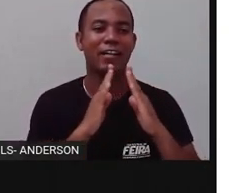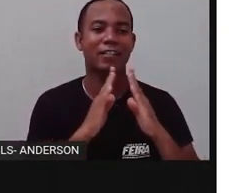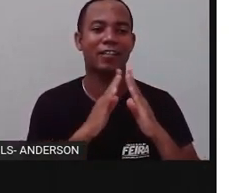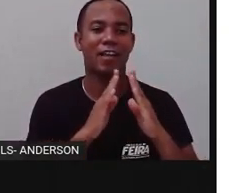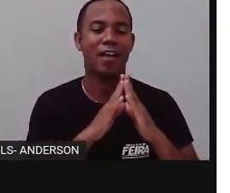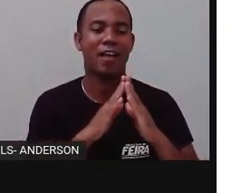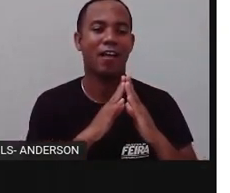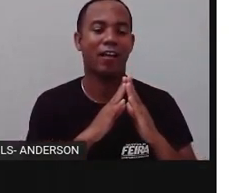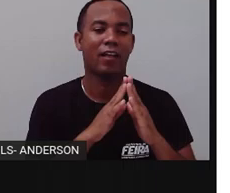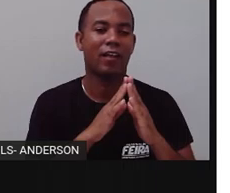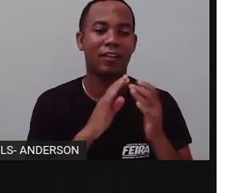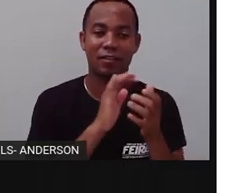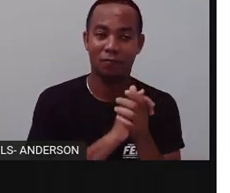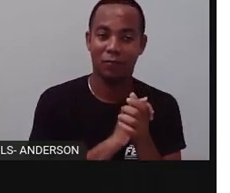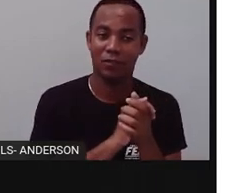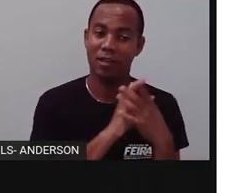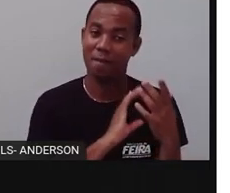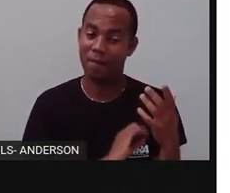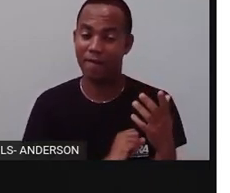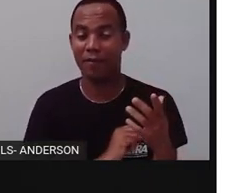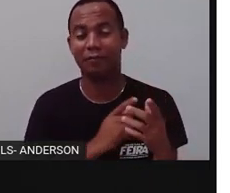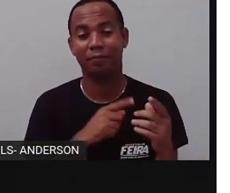lhe contar um segredo.